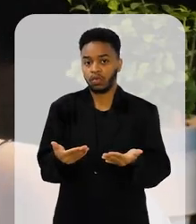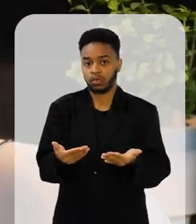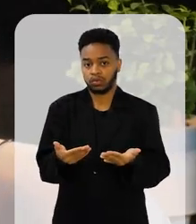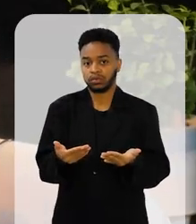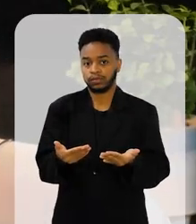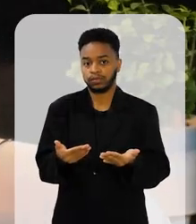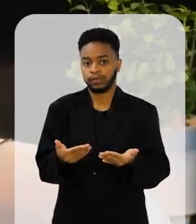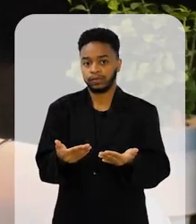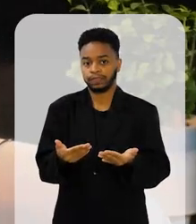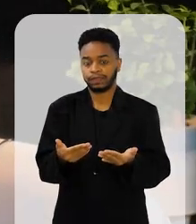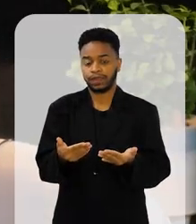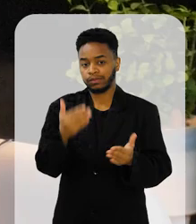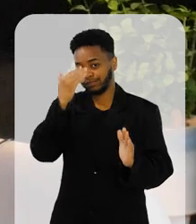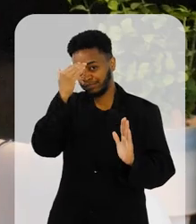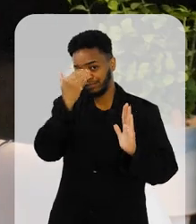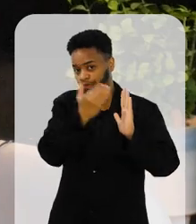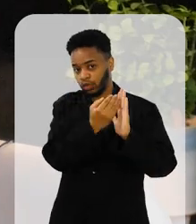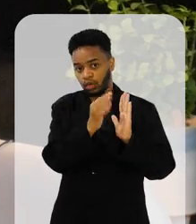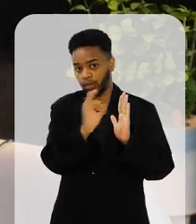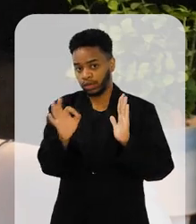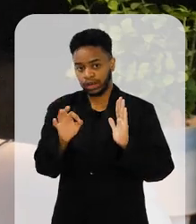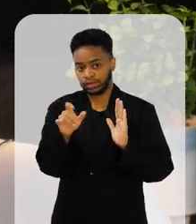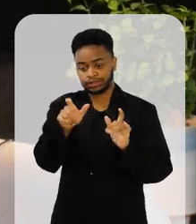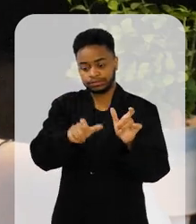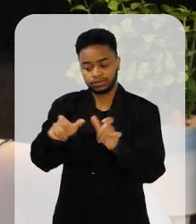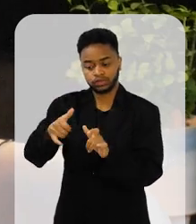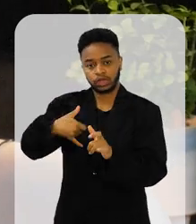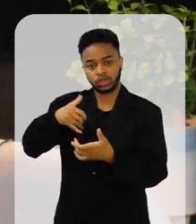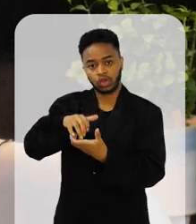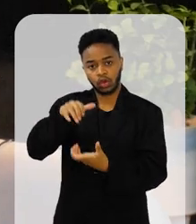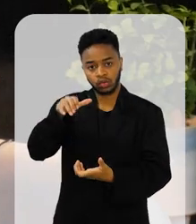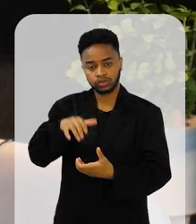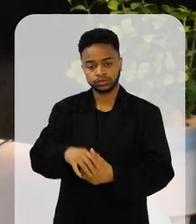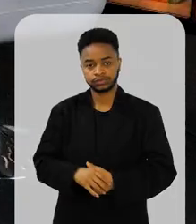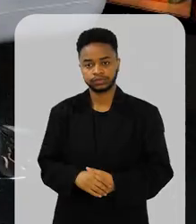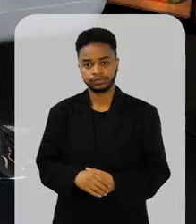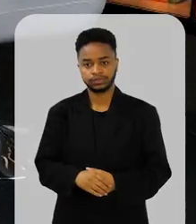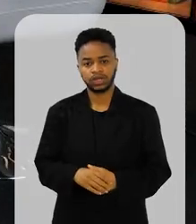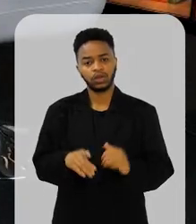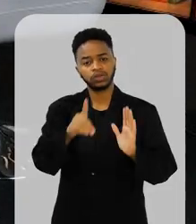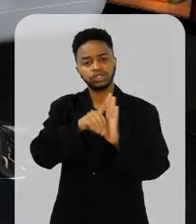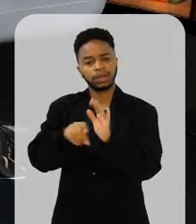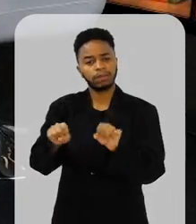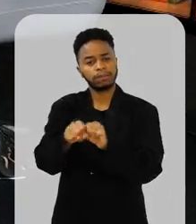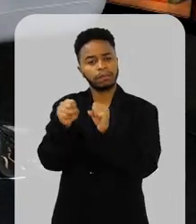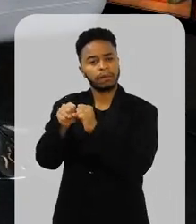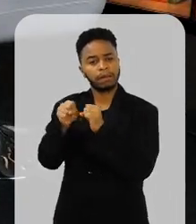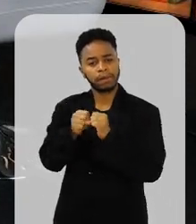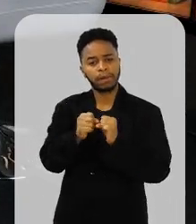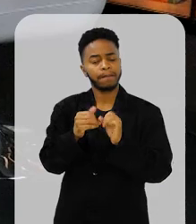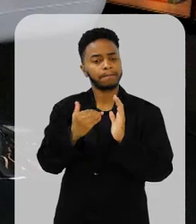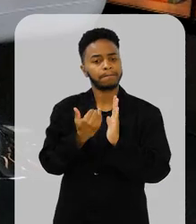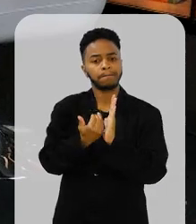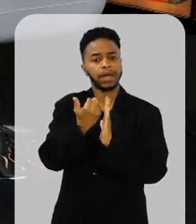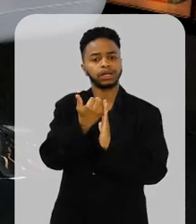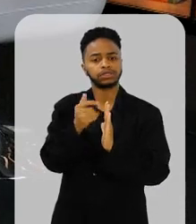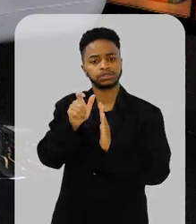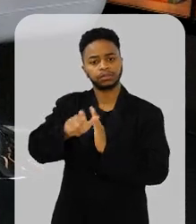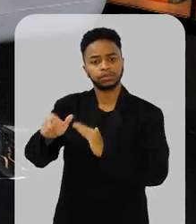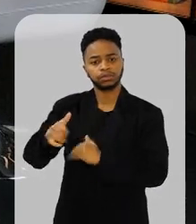atualmente mais violados dos idosos? Os direitos mais violados dos